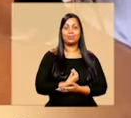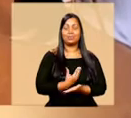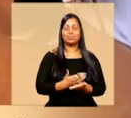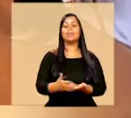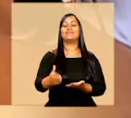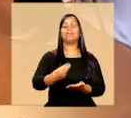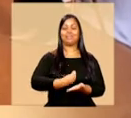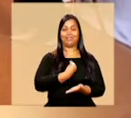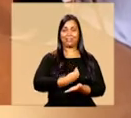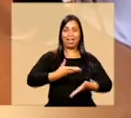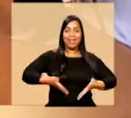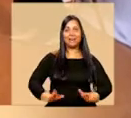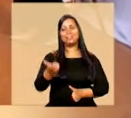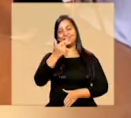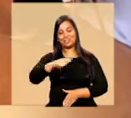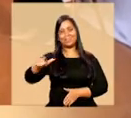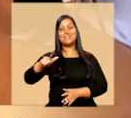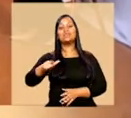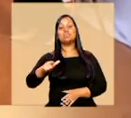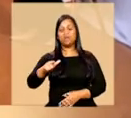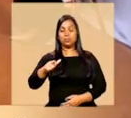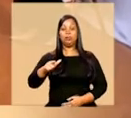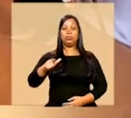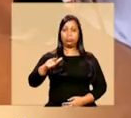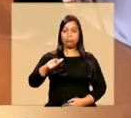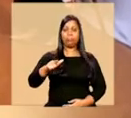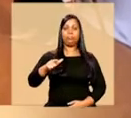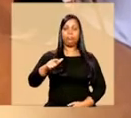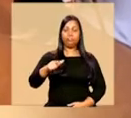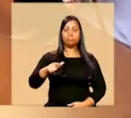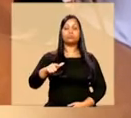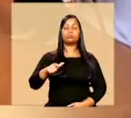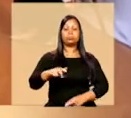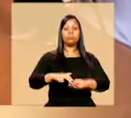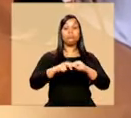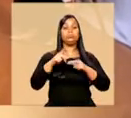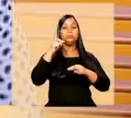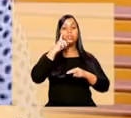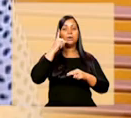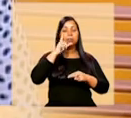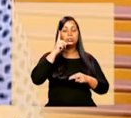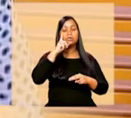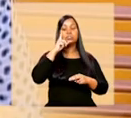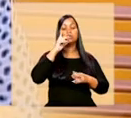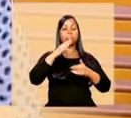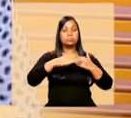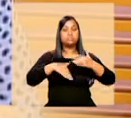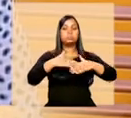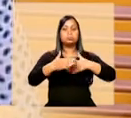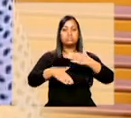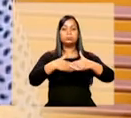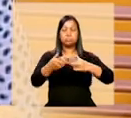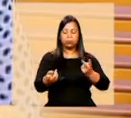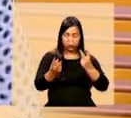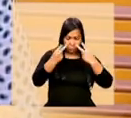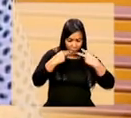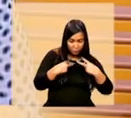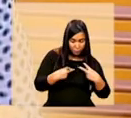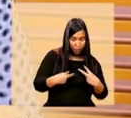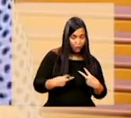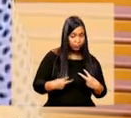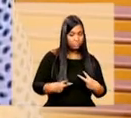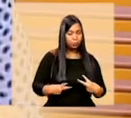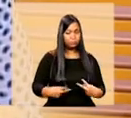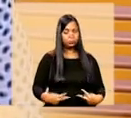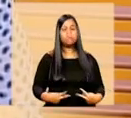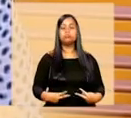né? Nasci de novo, nasci de novo, foi a partir daquele dia, eu olhei para